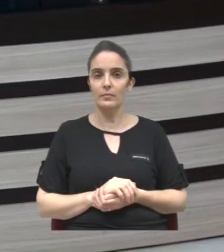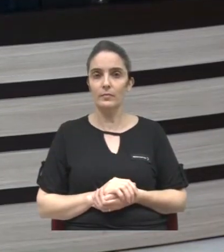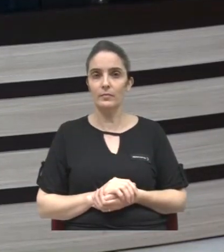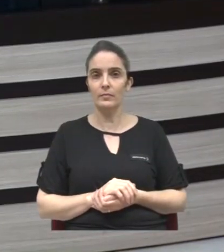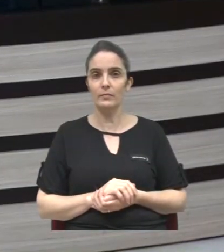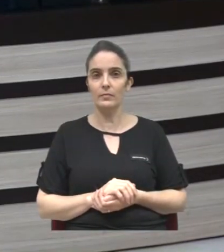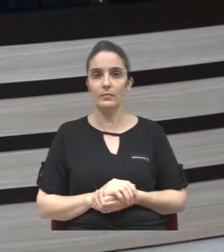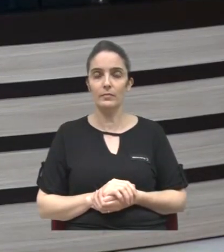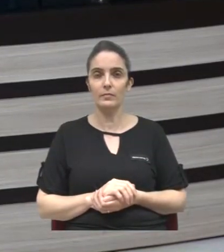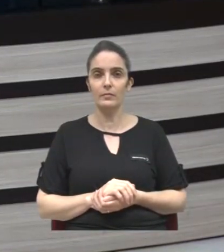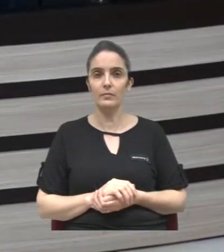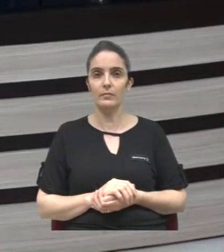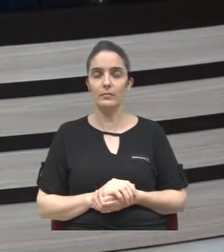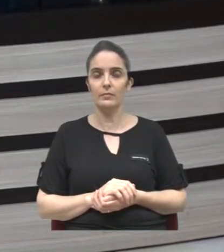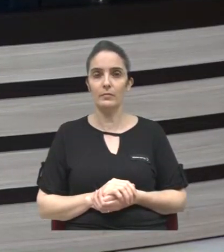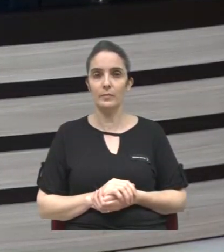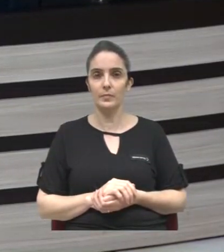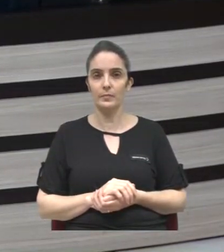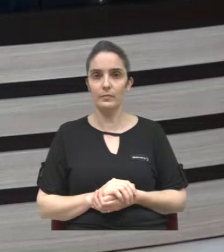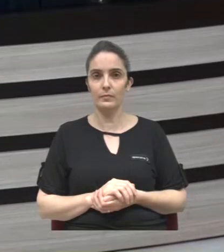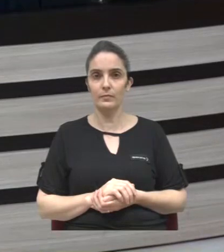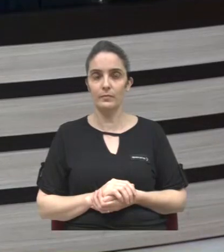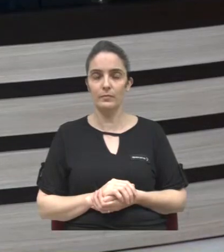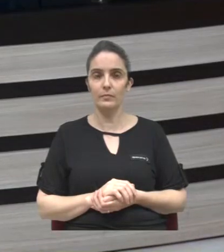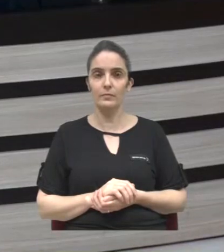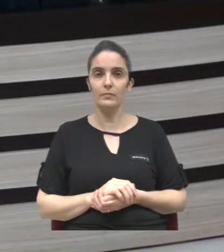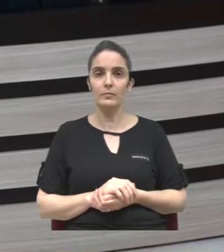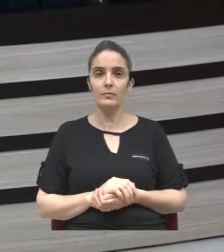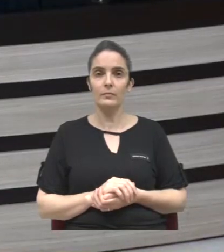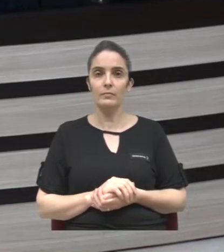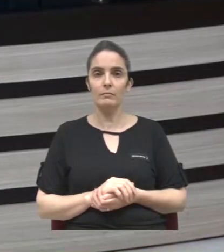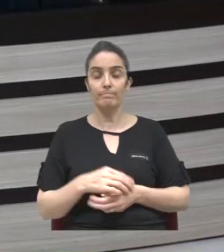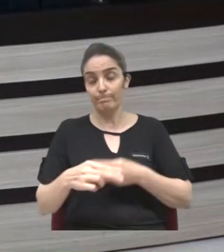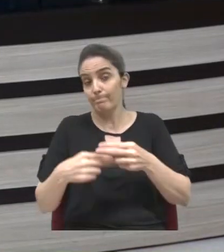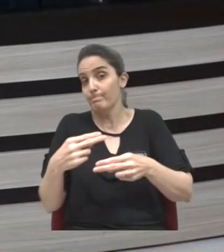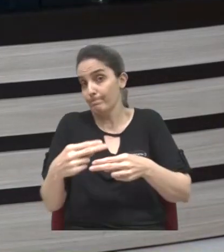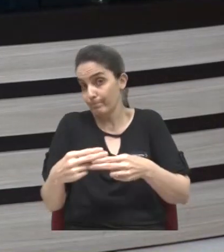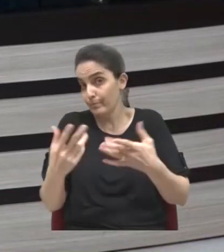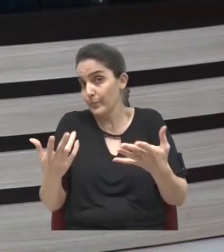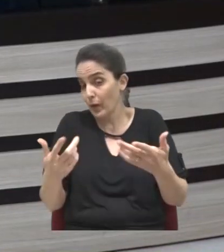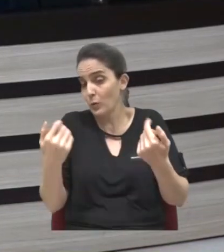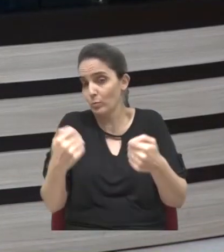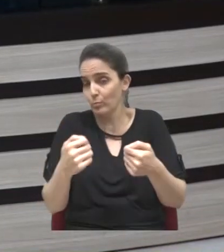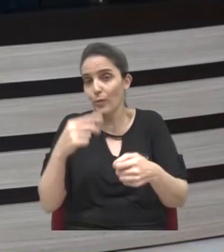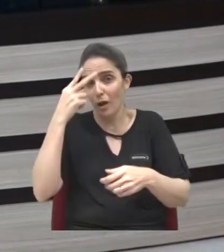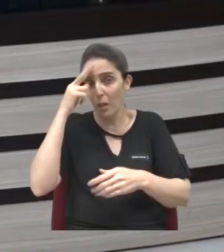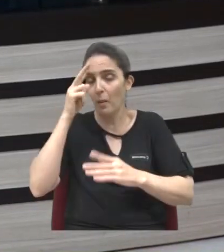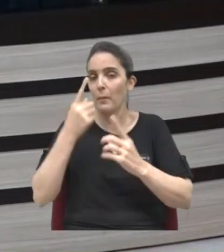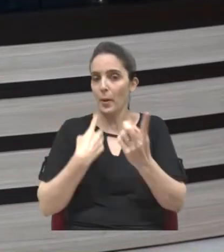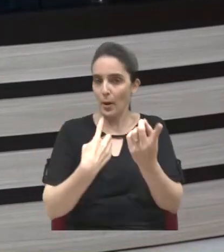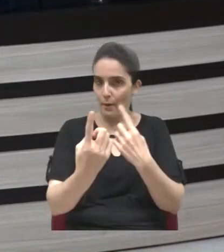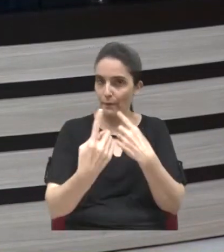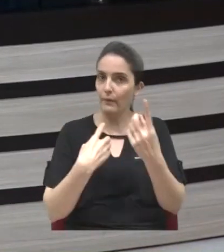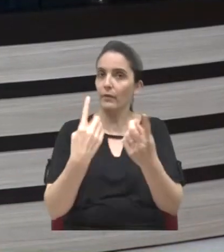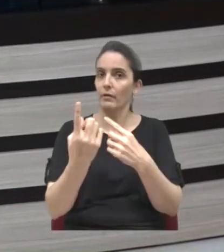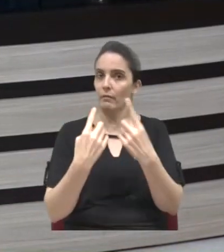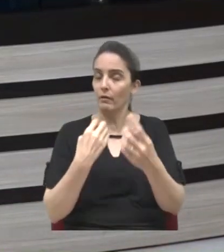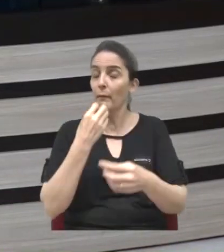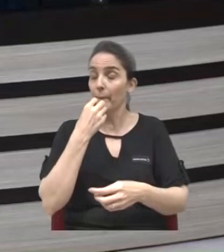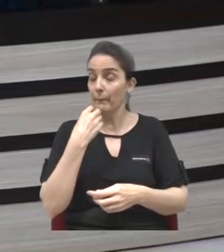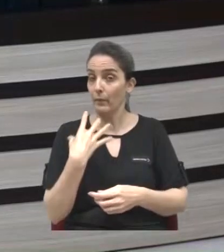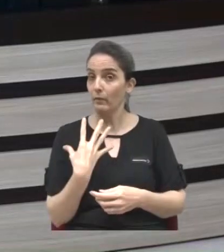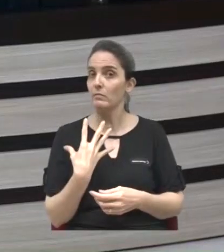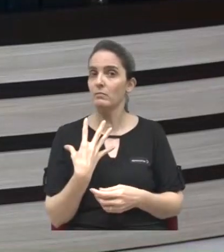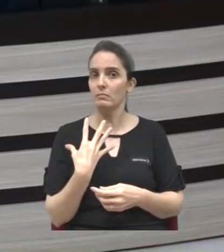subindo para a Antiga Varga. Então, a lembrança da Costa Silva é muito pertinente, nós sabemos do quase, acho que deve ter